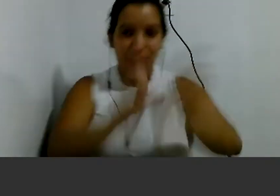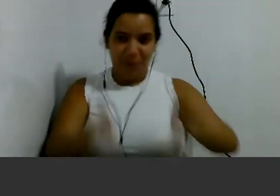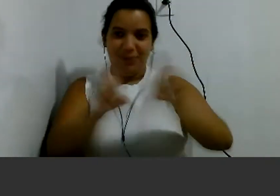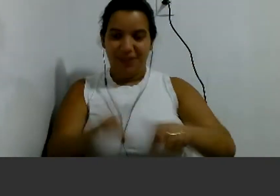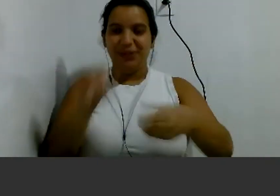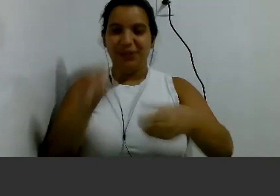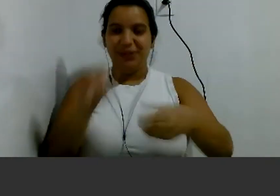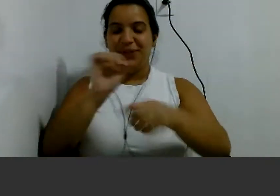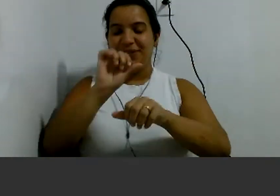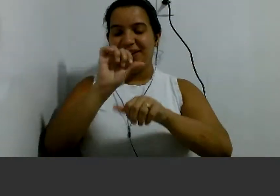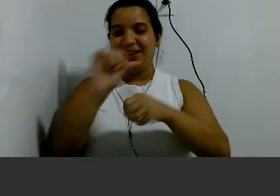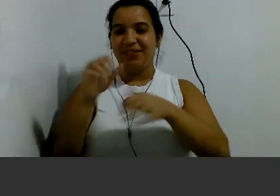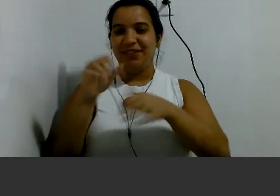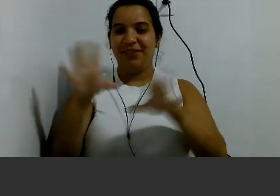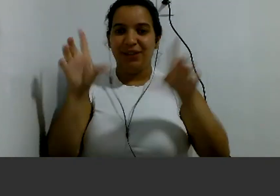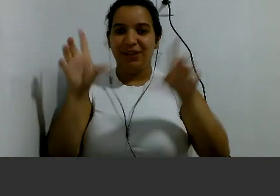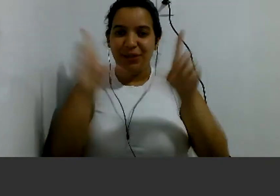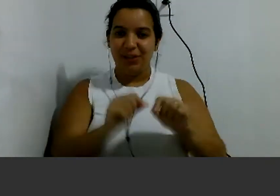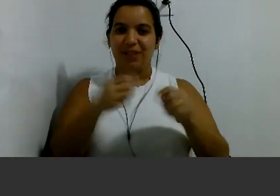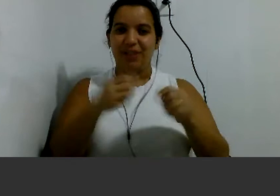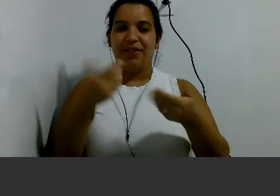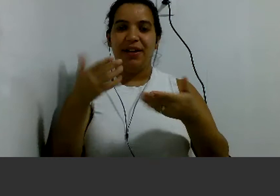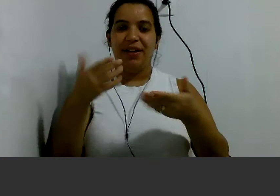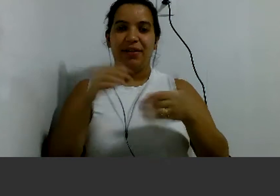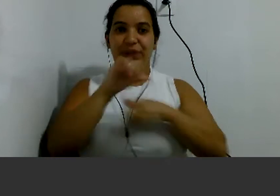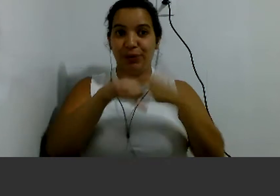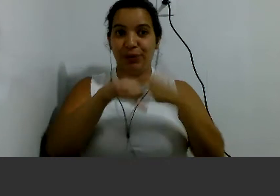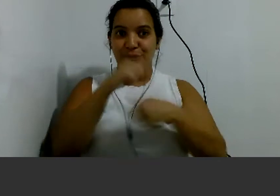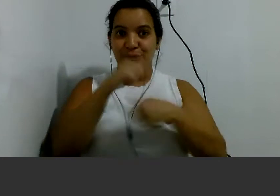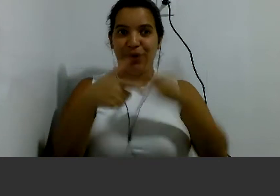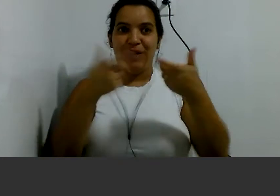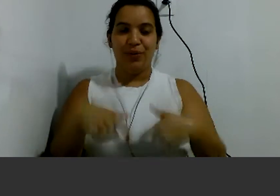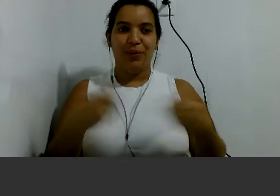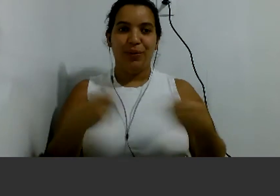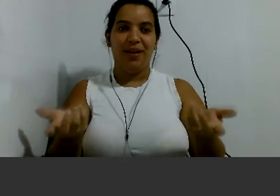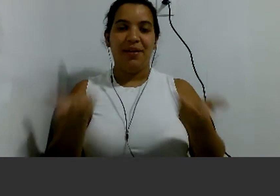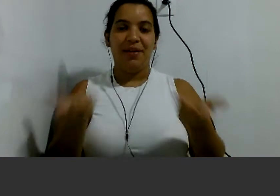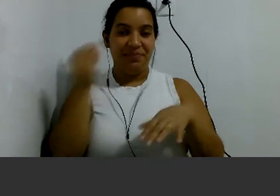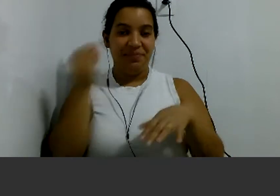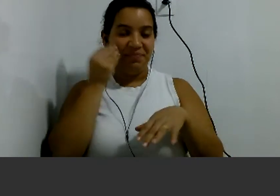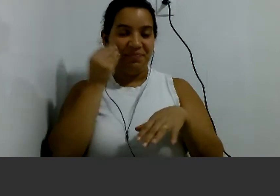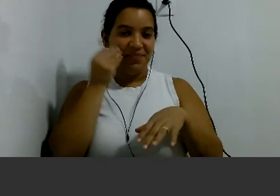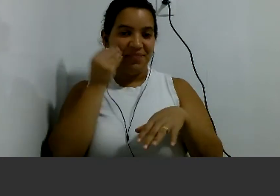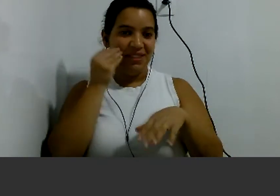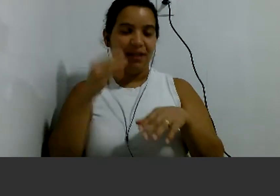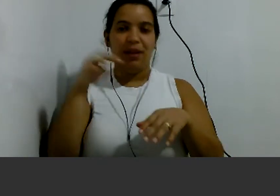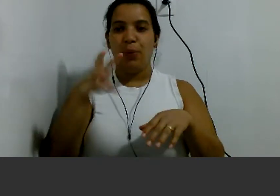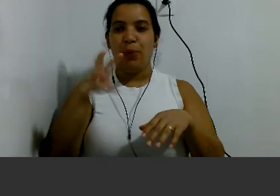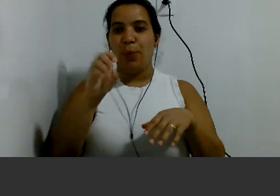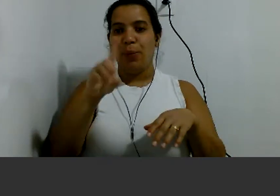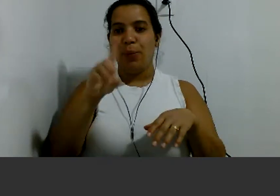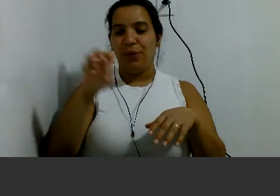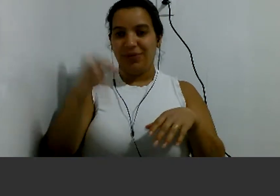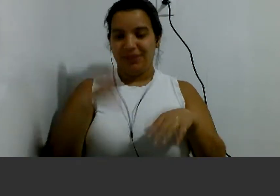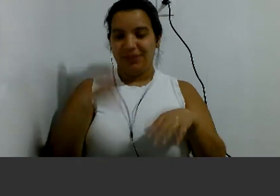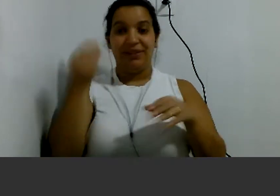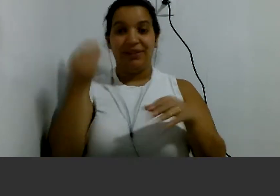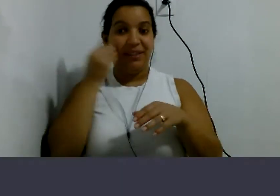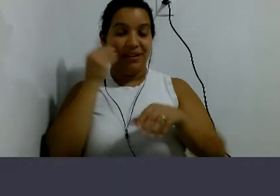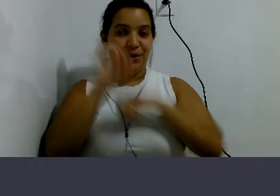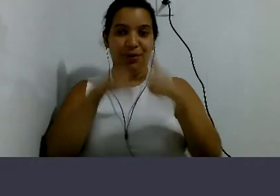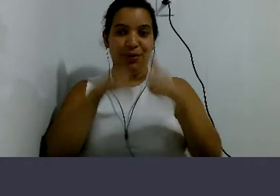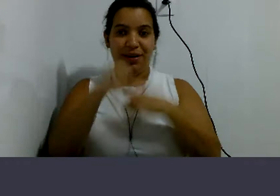Aliás, deixa eu pegar meu modem, que a gente tenta conectar em outra internet. Como diz, é época de